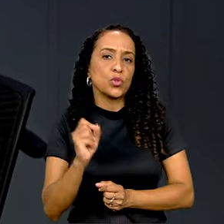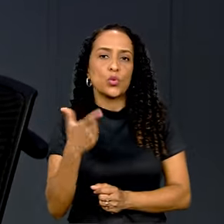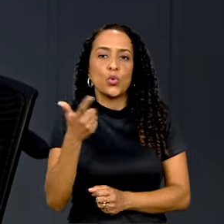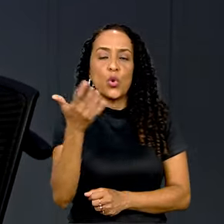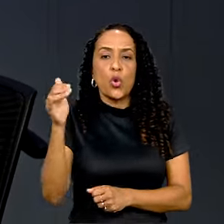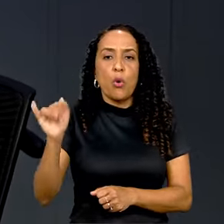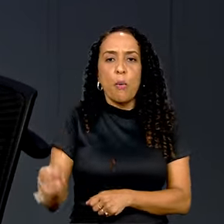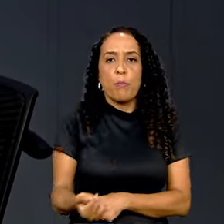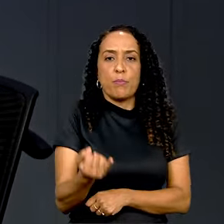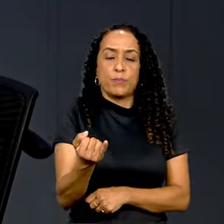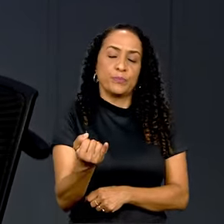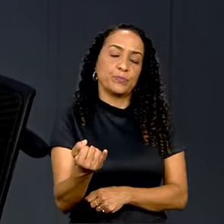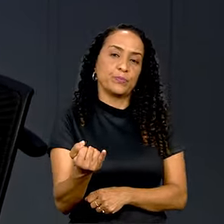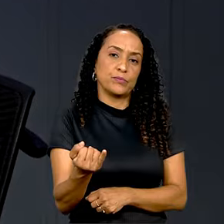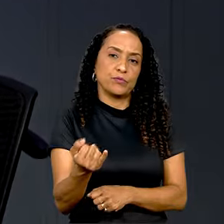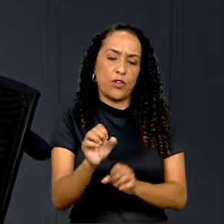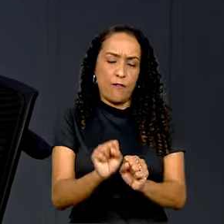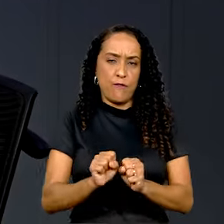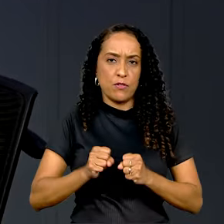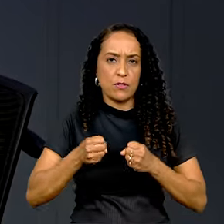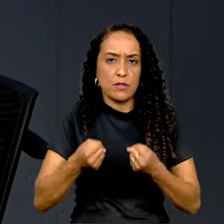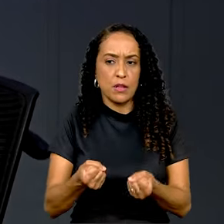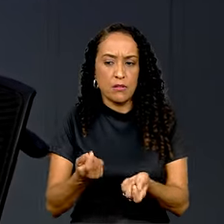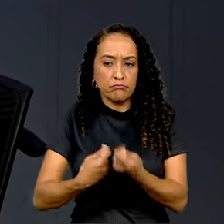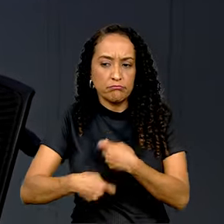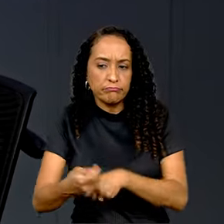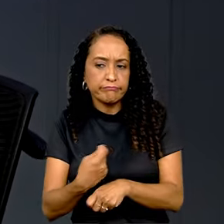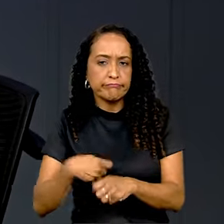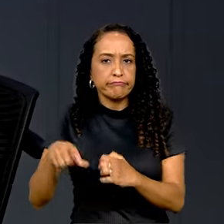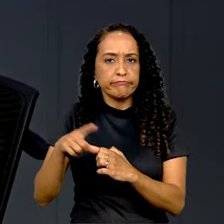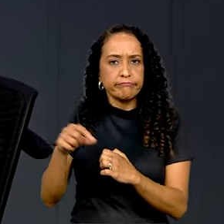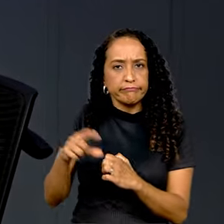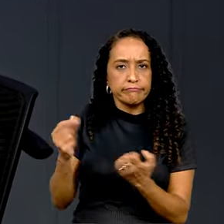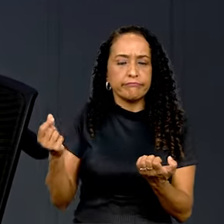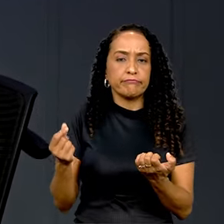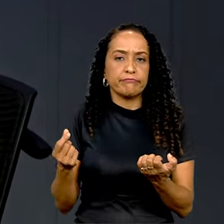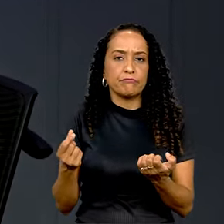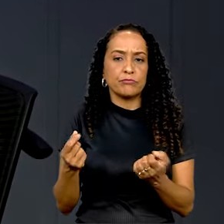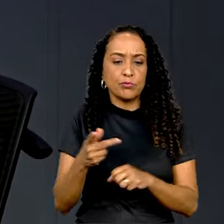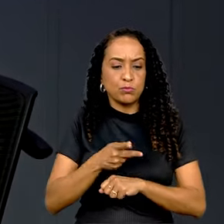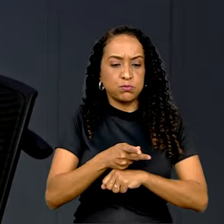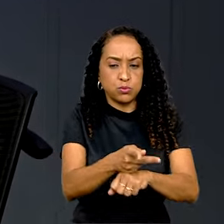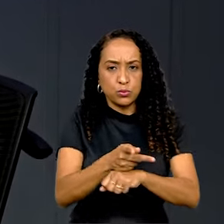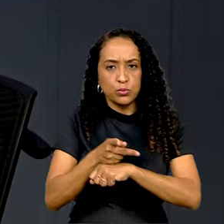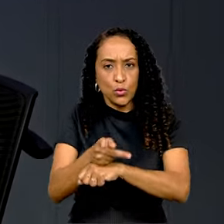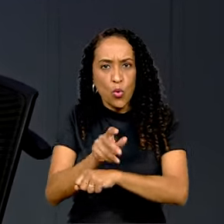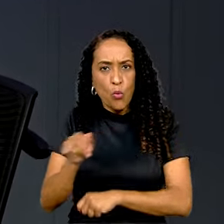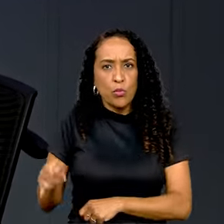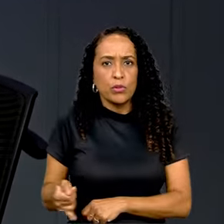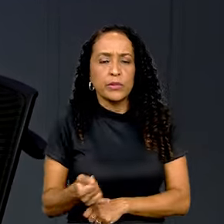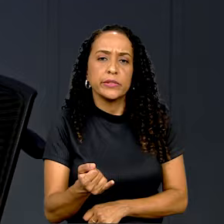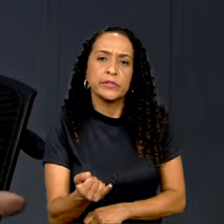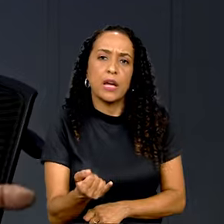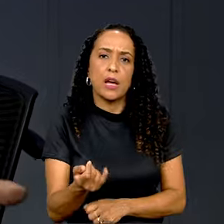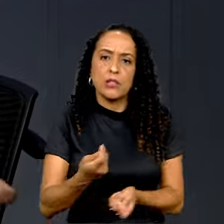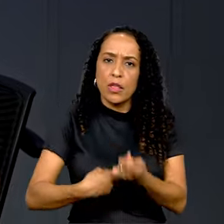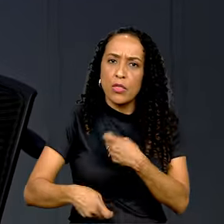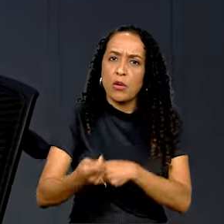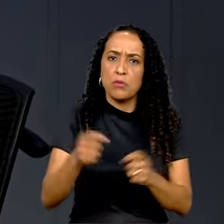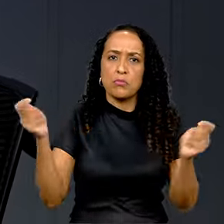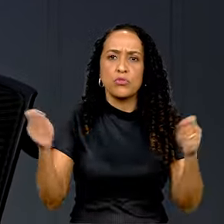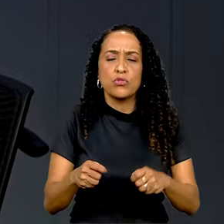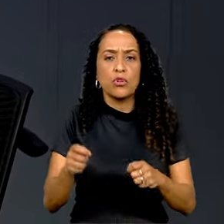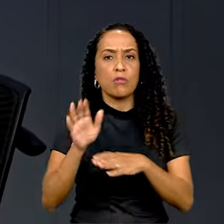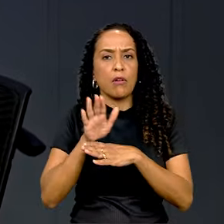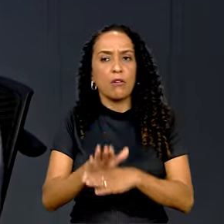tendo oportunidade de fortalecer os seus negócios de buscar eh oportunidades eh de negócios